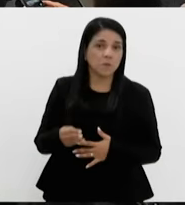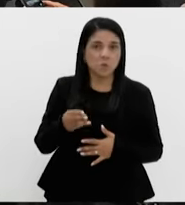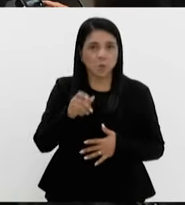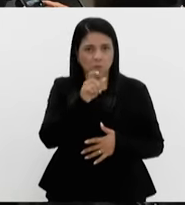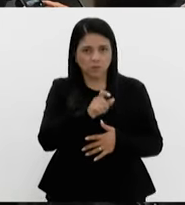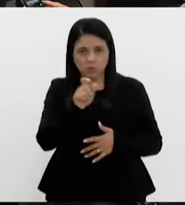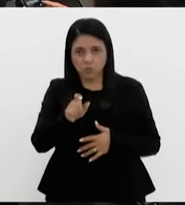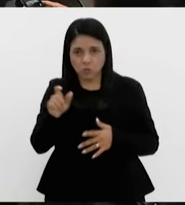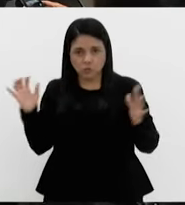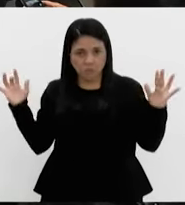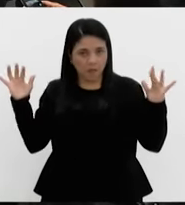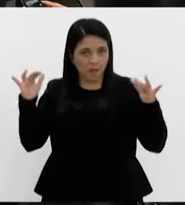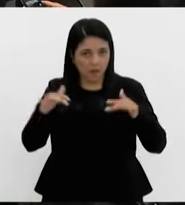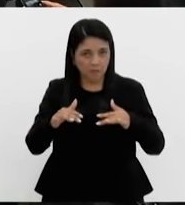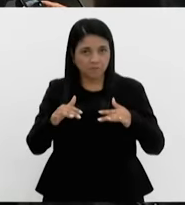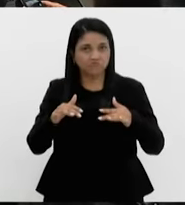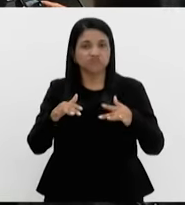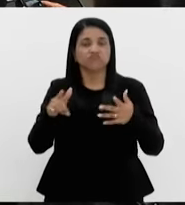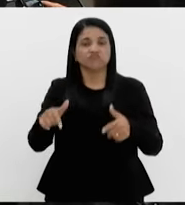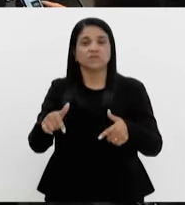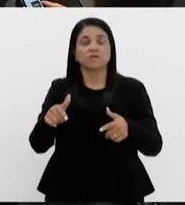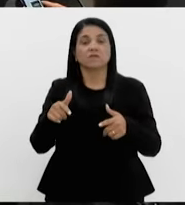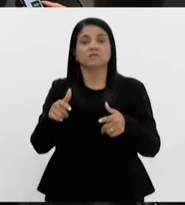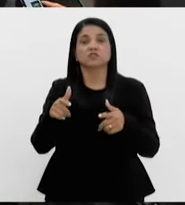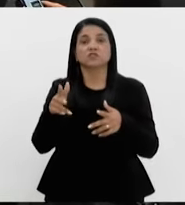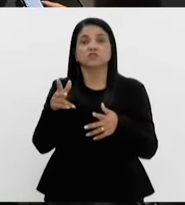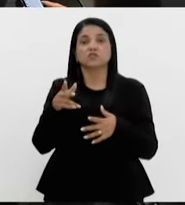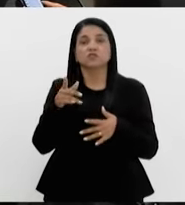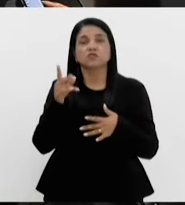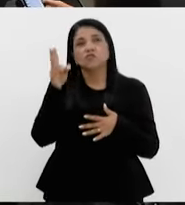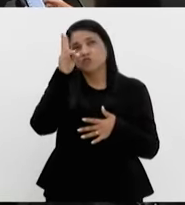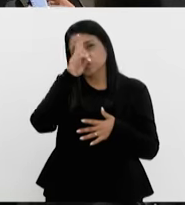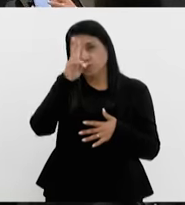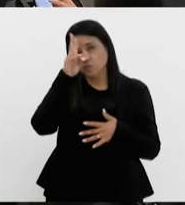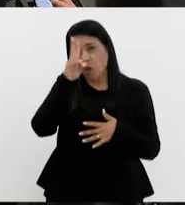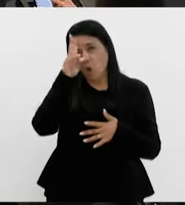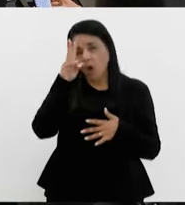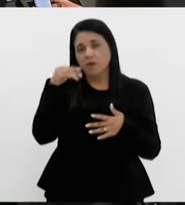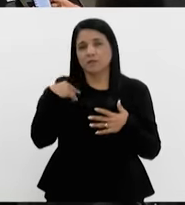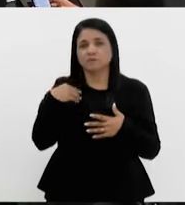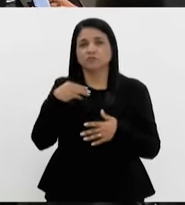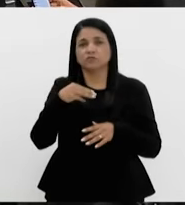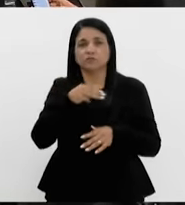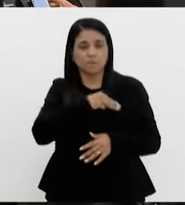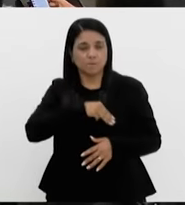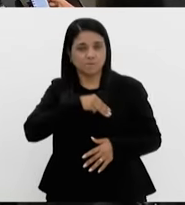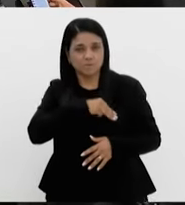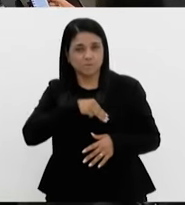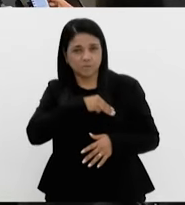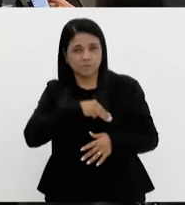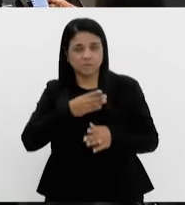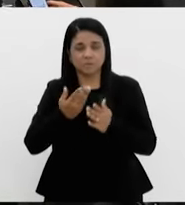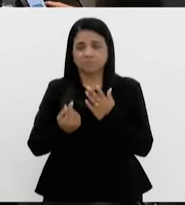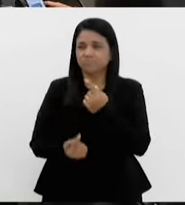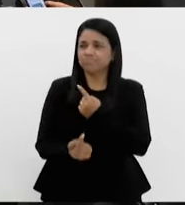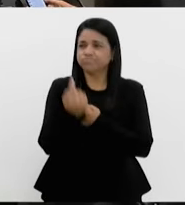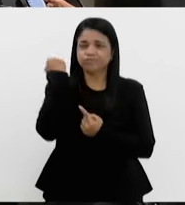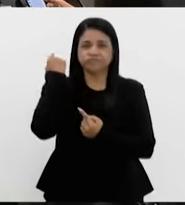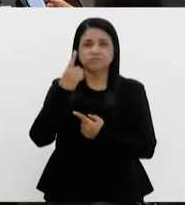da chegada dos missionários aqui, há 100 anos atrás, todos os